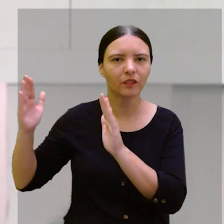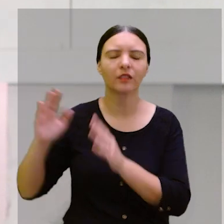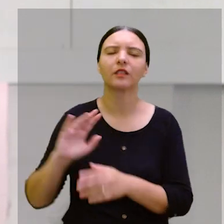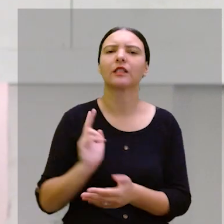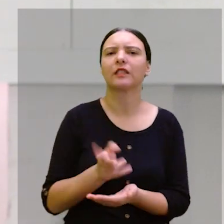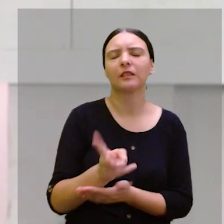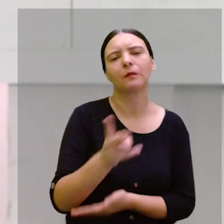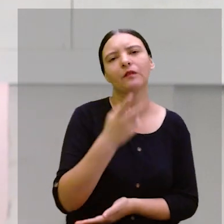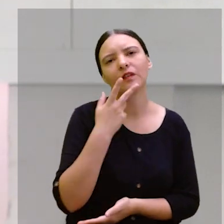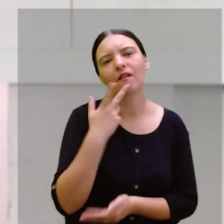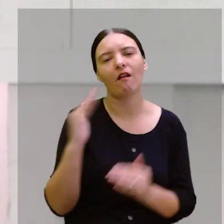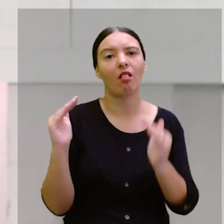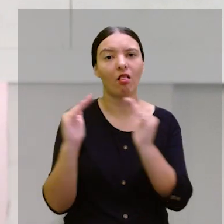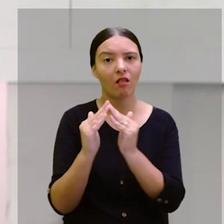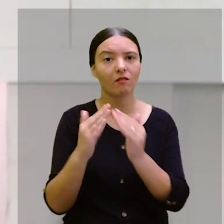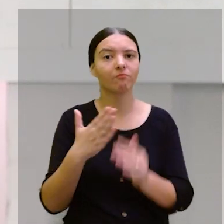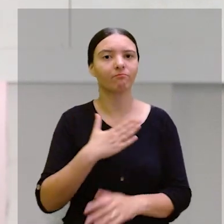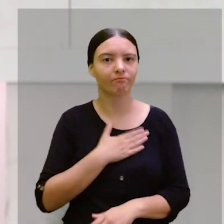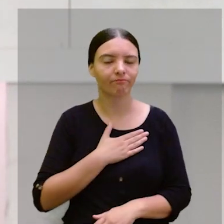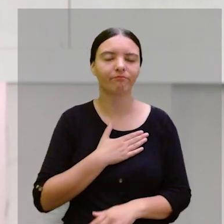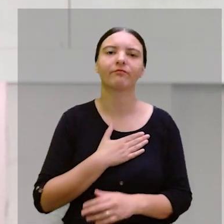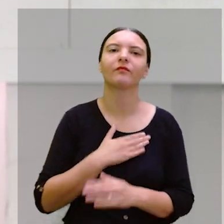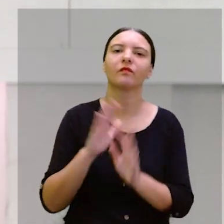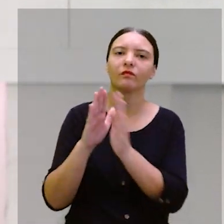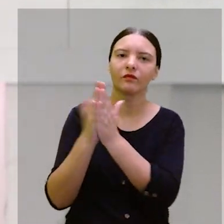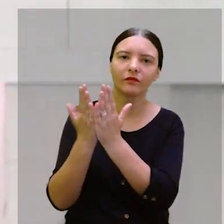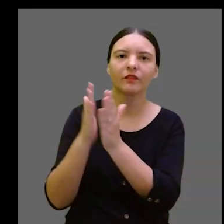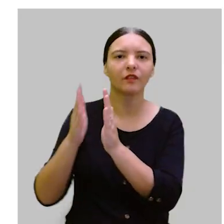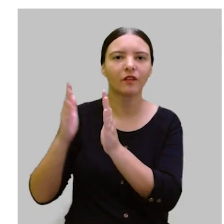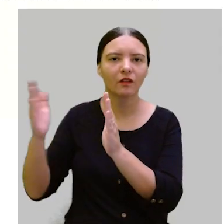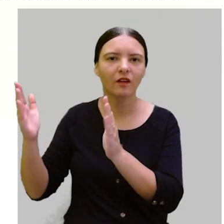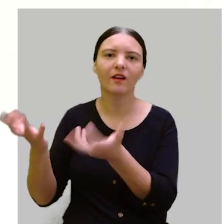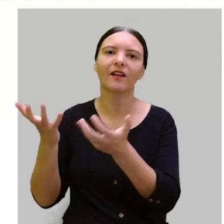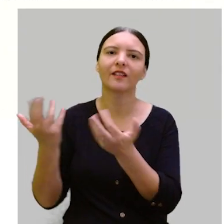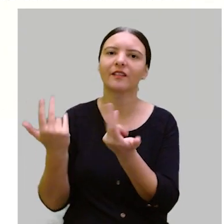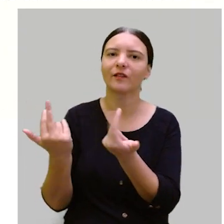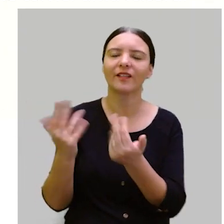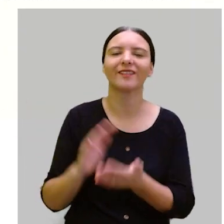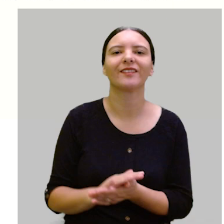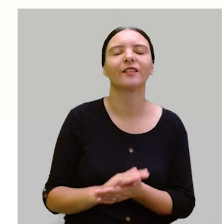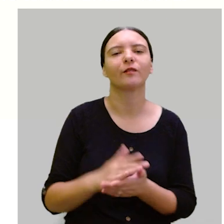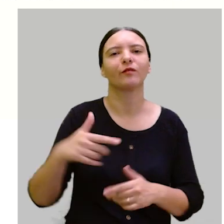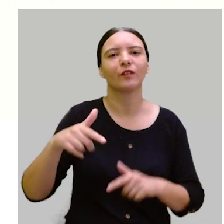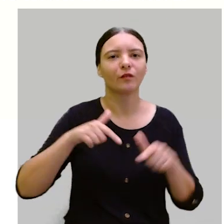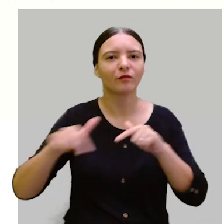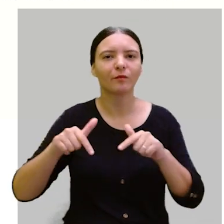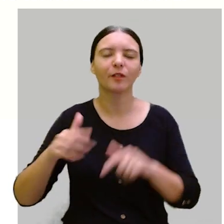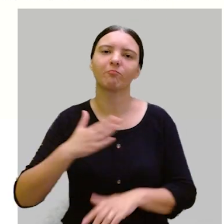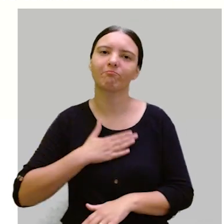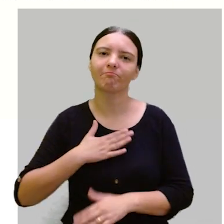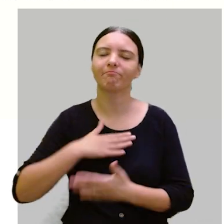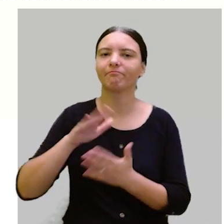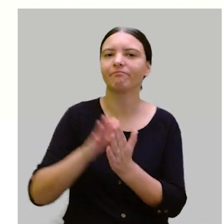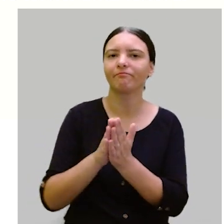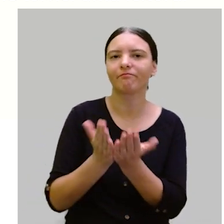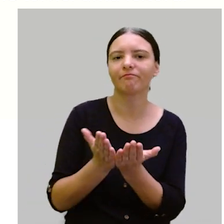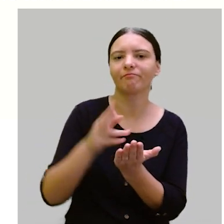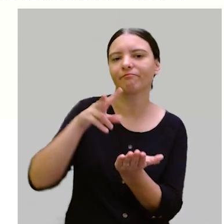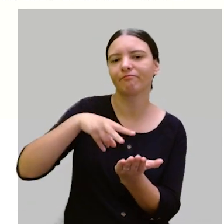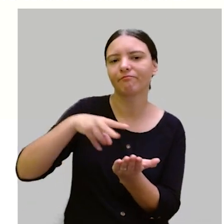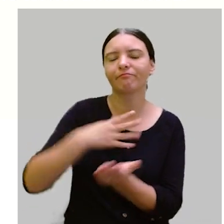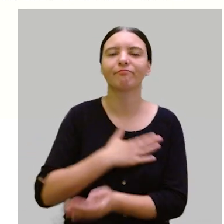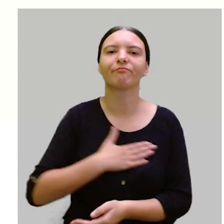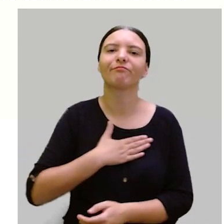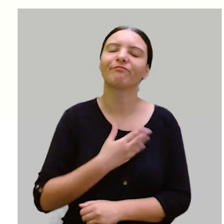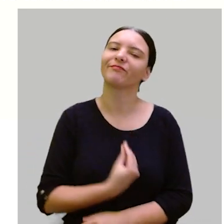dia que eu tivesse a minha casa, eu também ia querer ter uma biblioteca. Então, esse é o meu cantinho do trabalho, da leitura, é onde eu gosto de